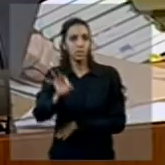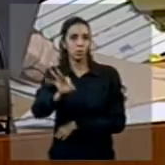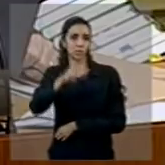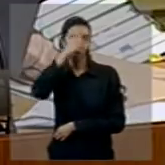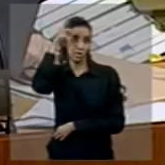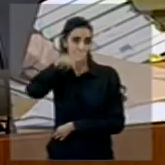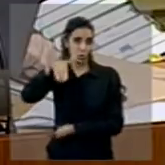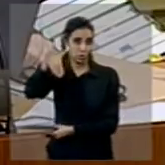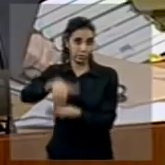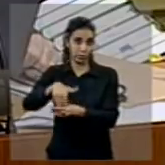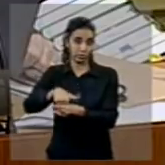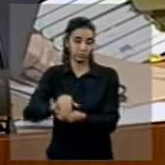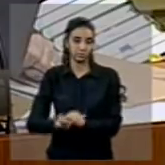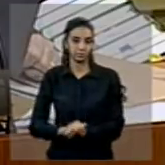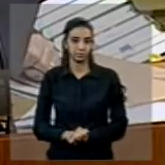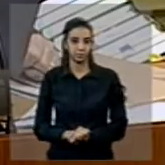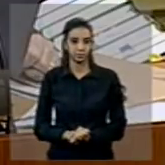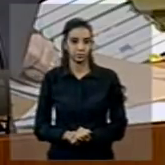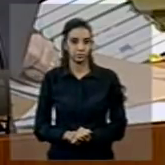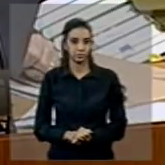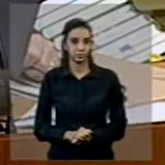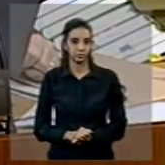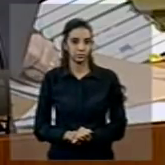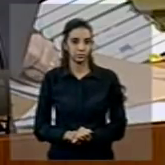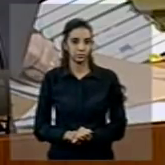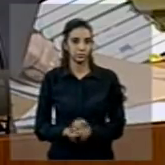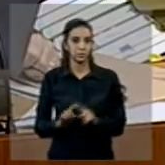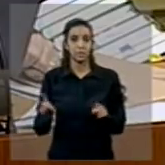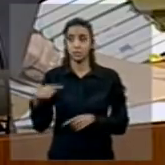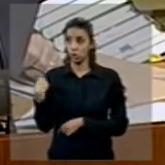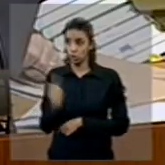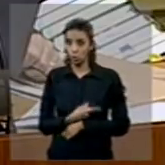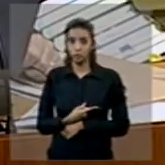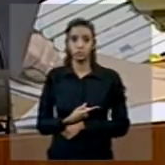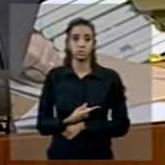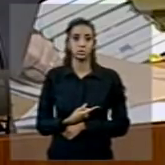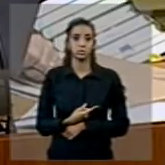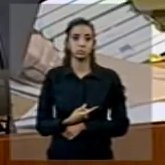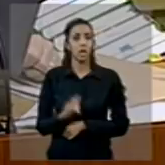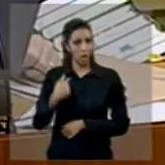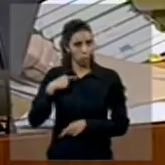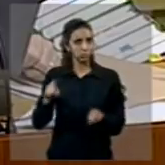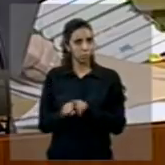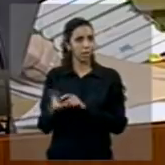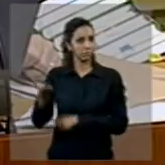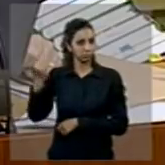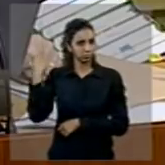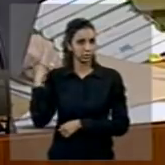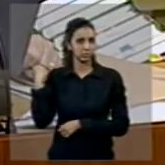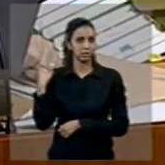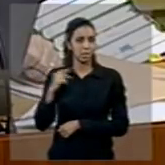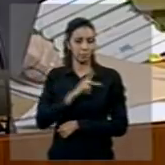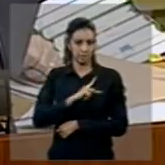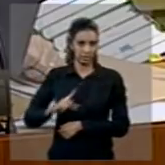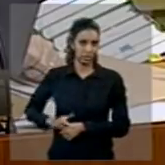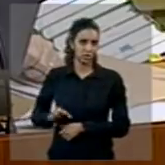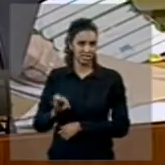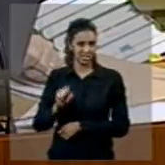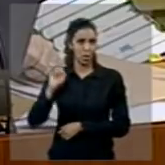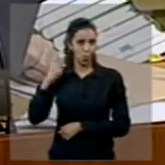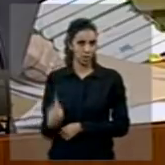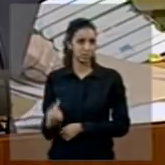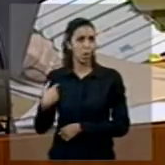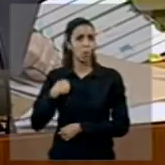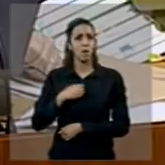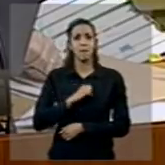eleitores. Não obstante os esforços que todos nós fizemos, eu mesmo fiz, como presidente do TSE, viajando